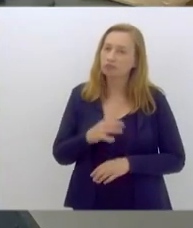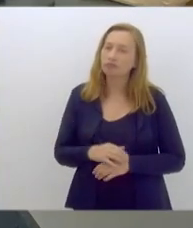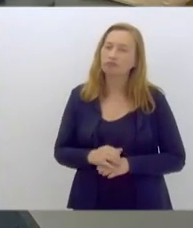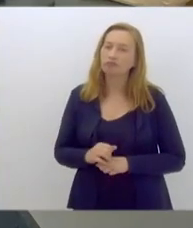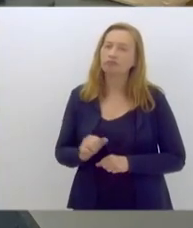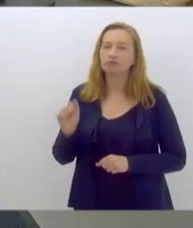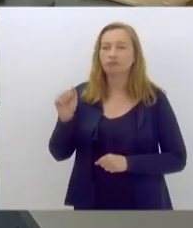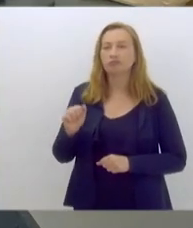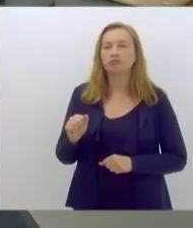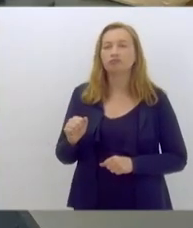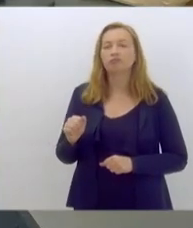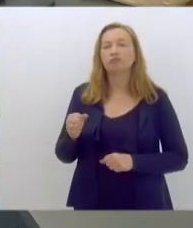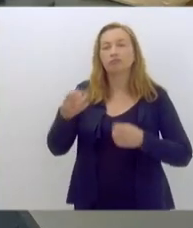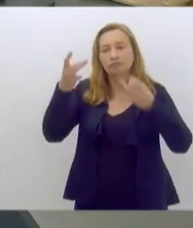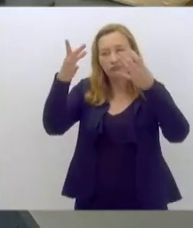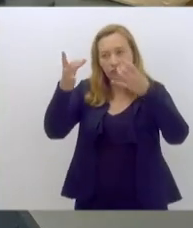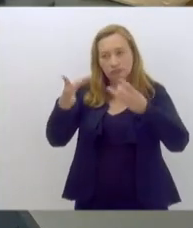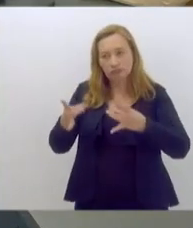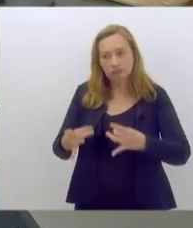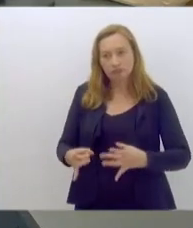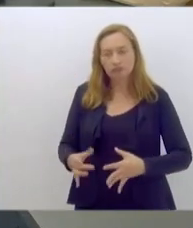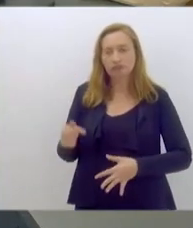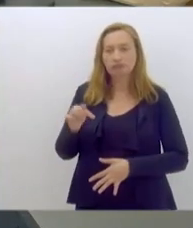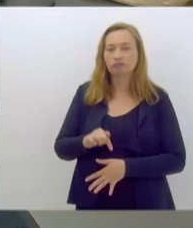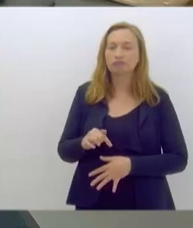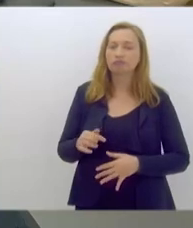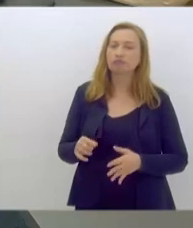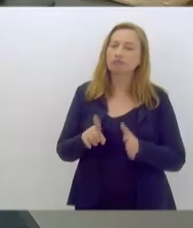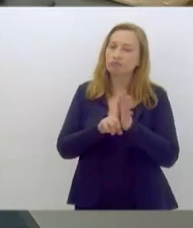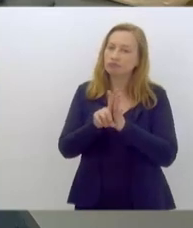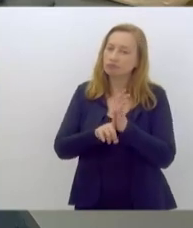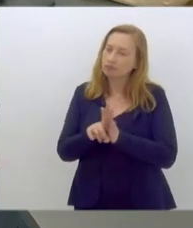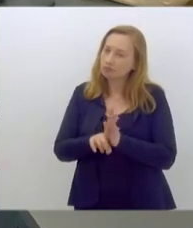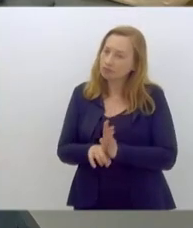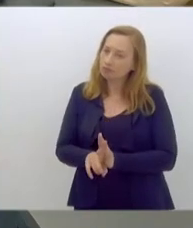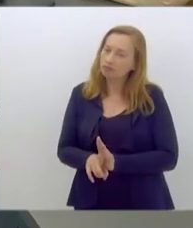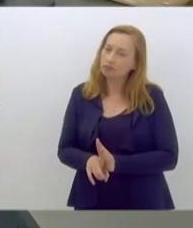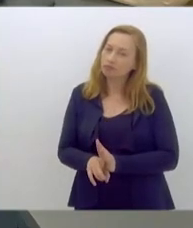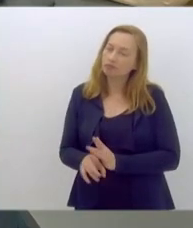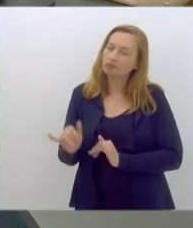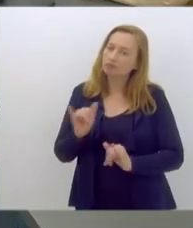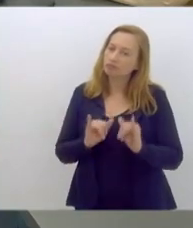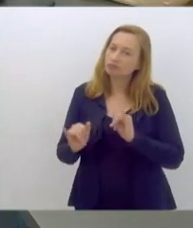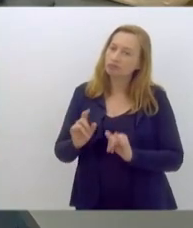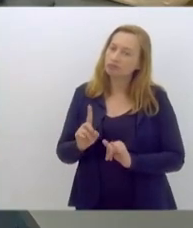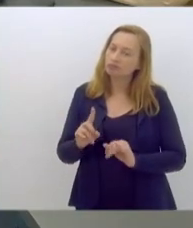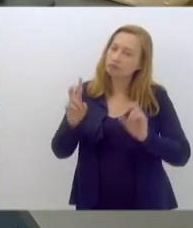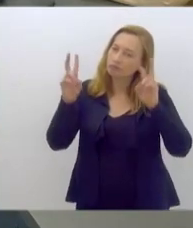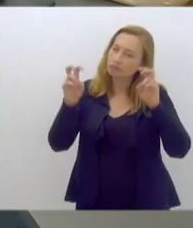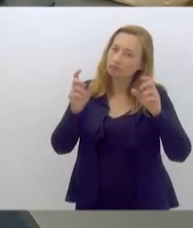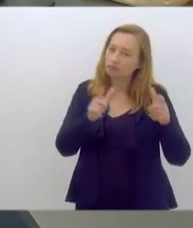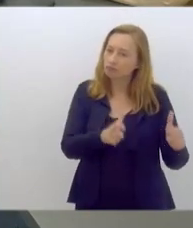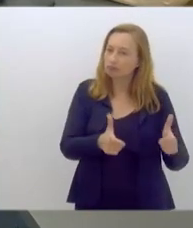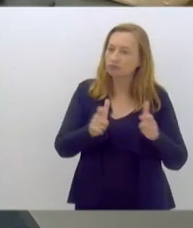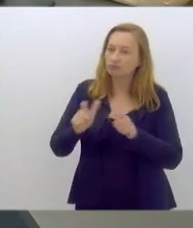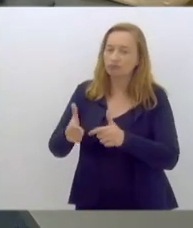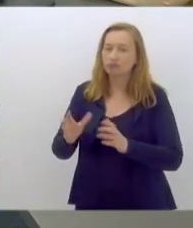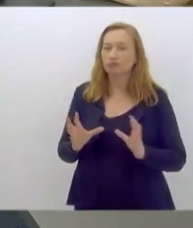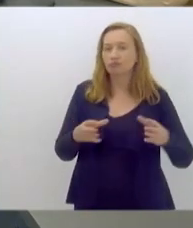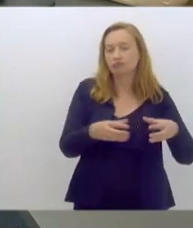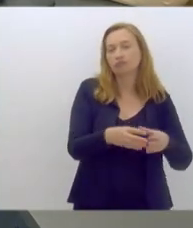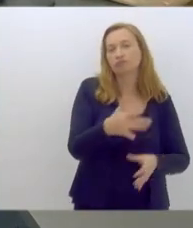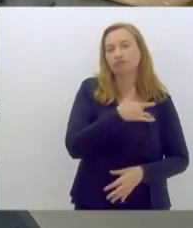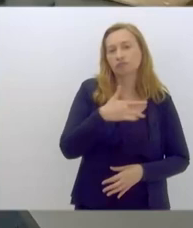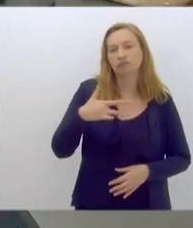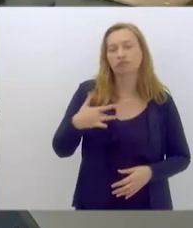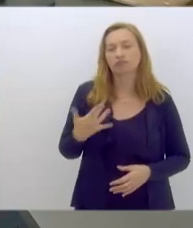forma mais detalhada aqui a gente tem uma análise numérica a gente não tem uma análise temática na comissão de saúde a